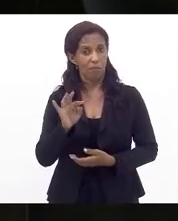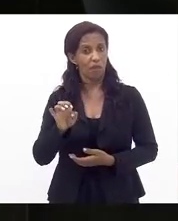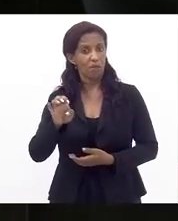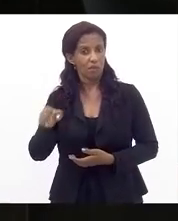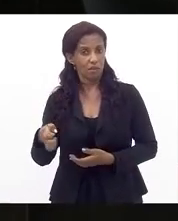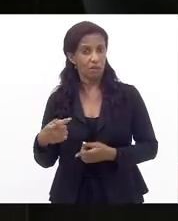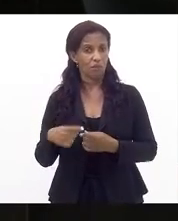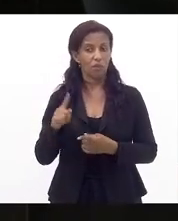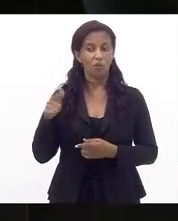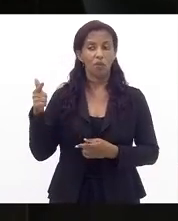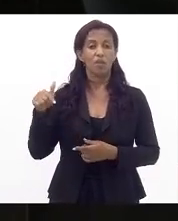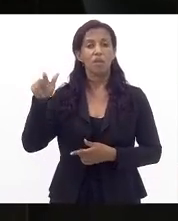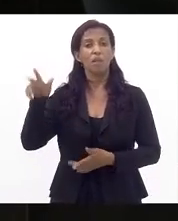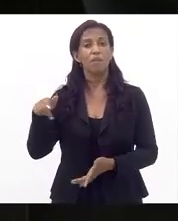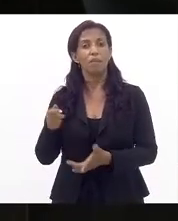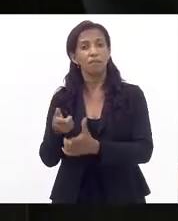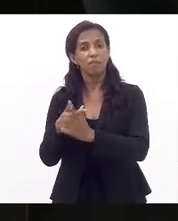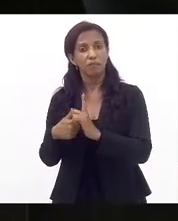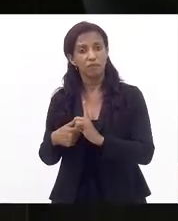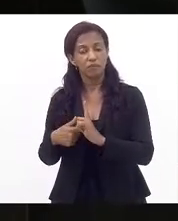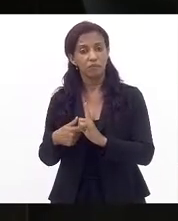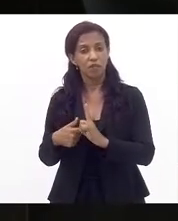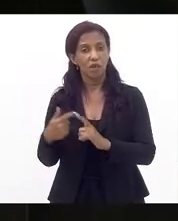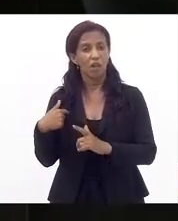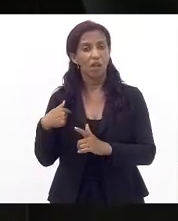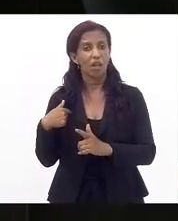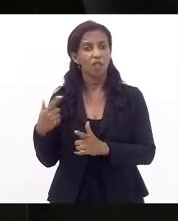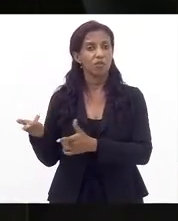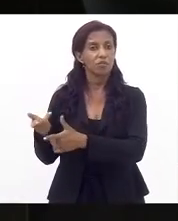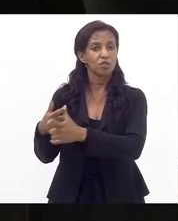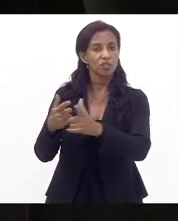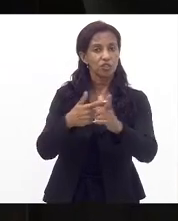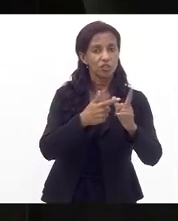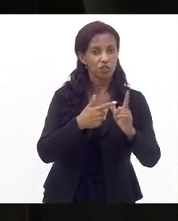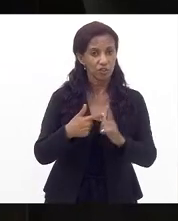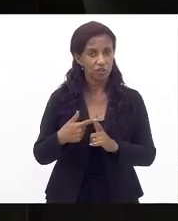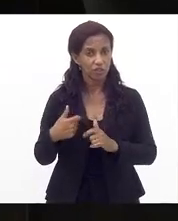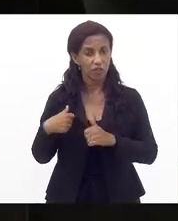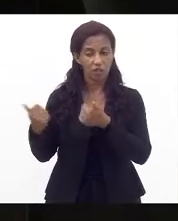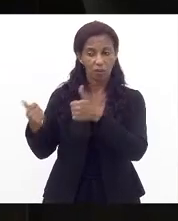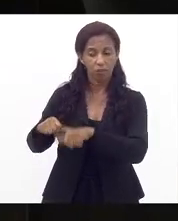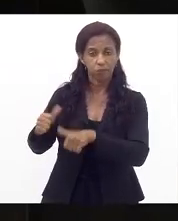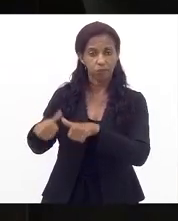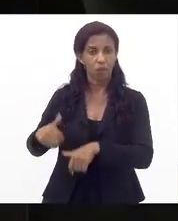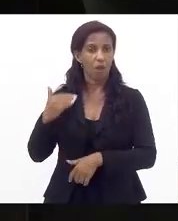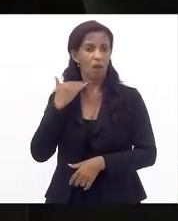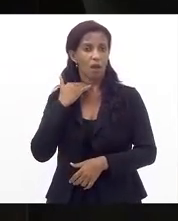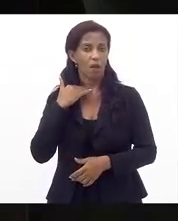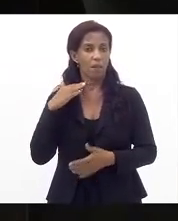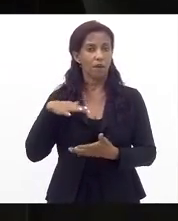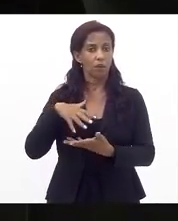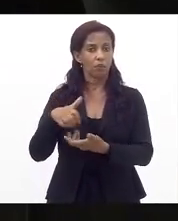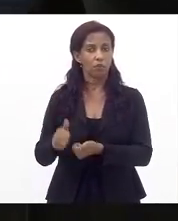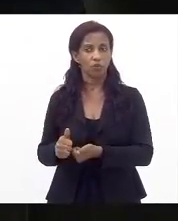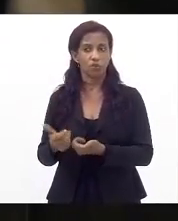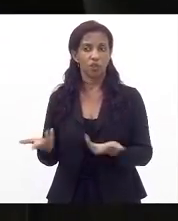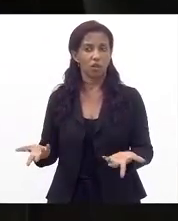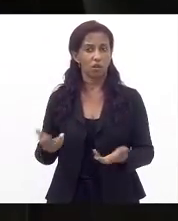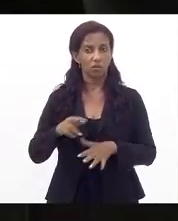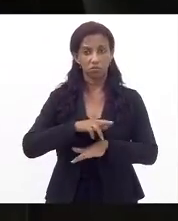dizer assim e quem paga a dívida aos meus credores que eu avalizei ao Banco Mundial aos bancos internacionais